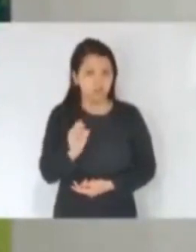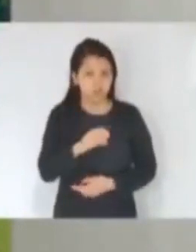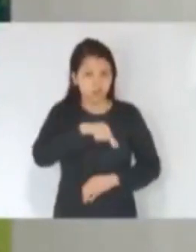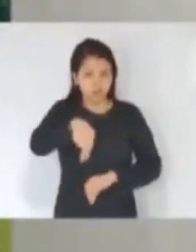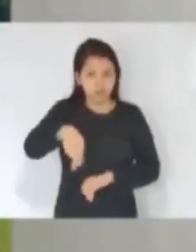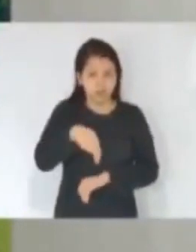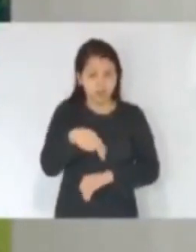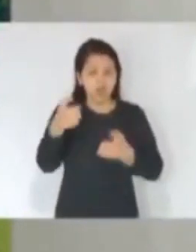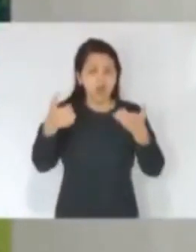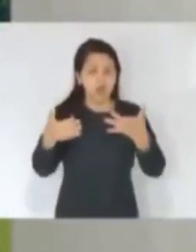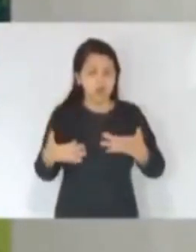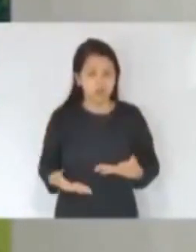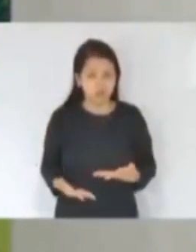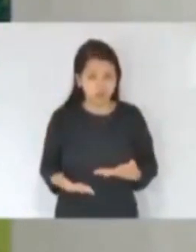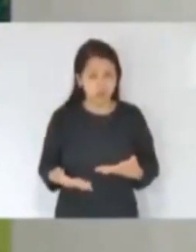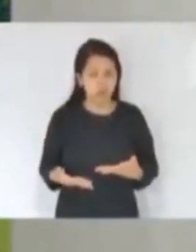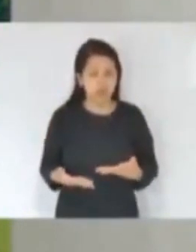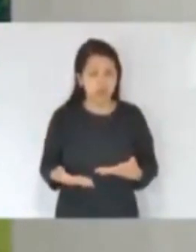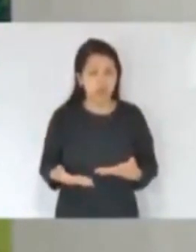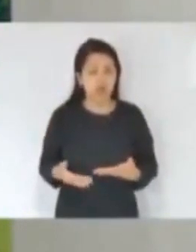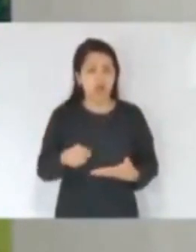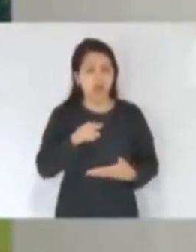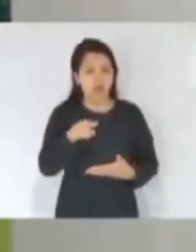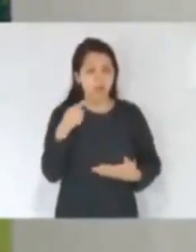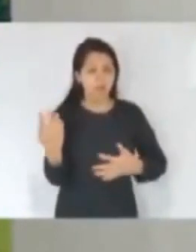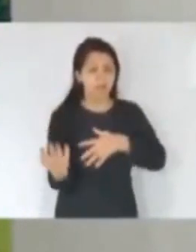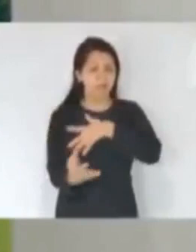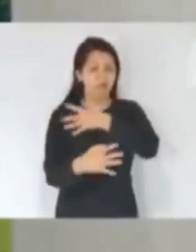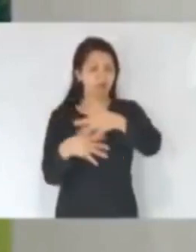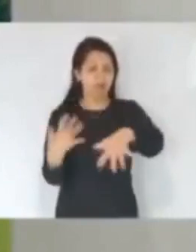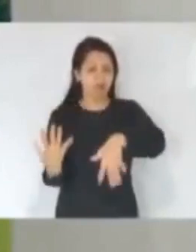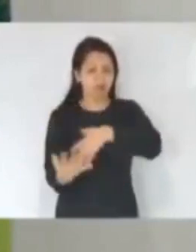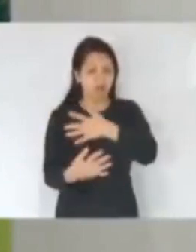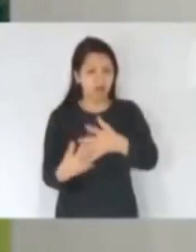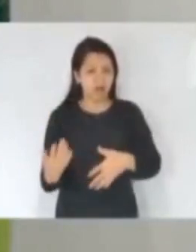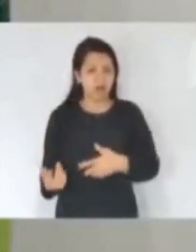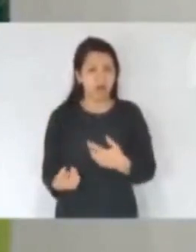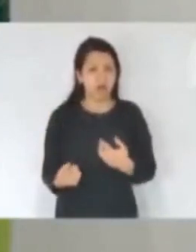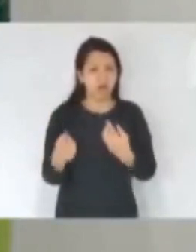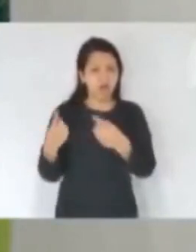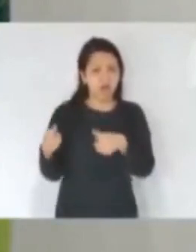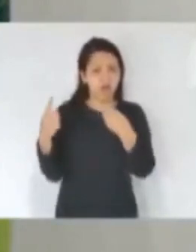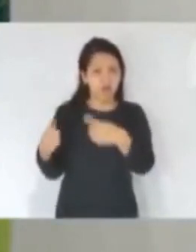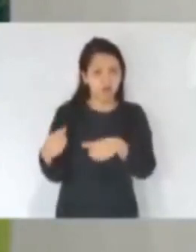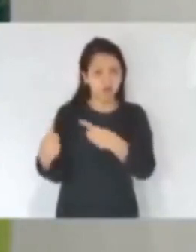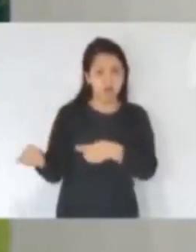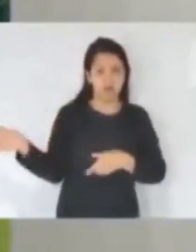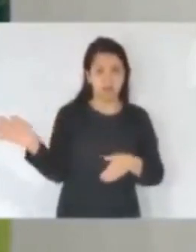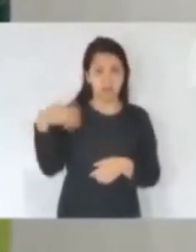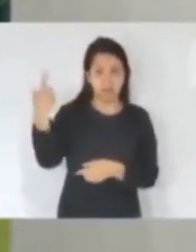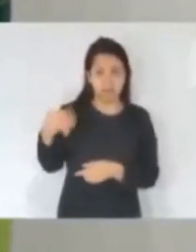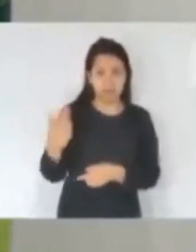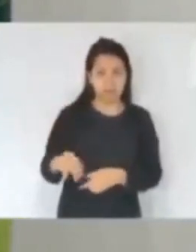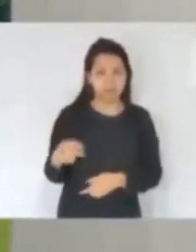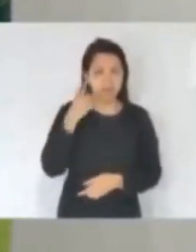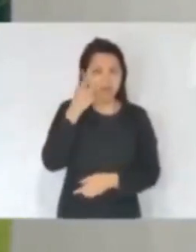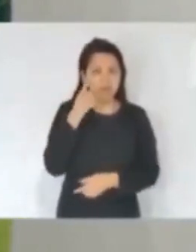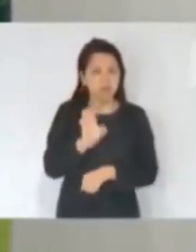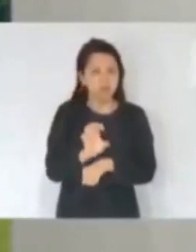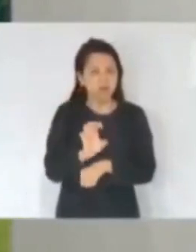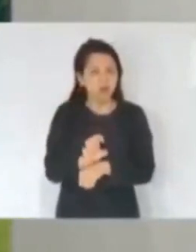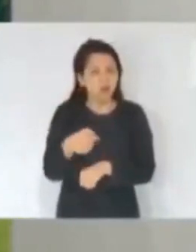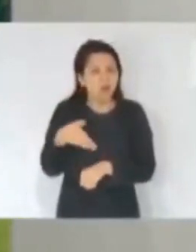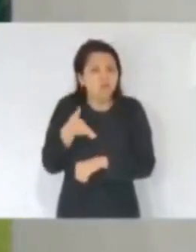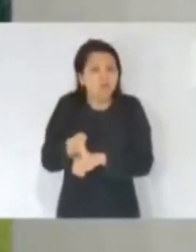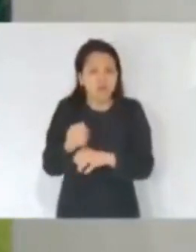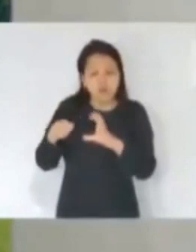Absurdo! Os baderneiros da universidade agrediram um deputado estadual que estava fazendo o quê? Nada. Só filmando, só